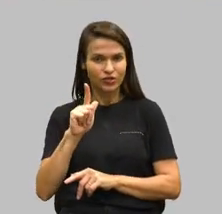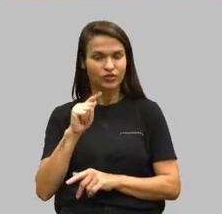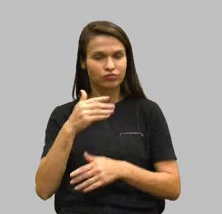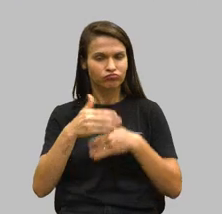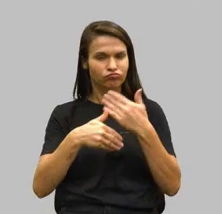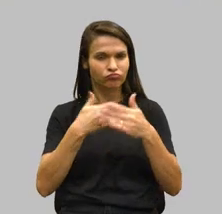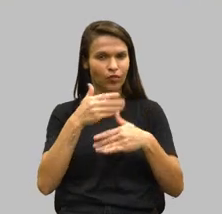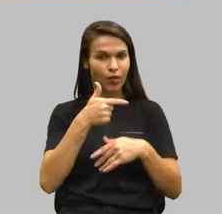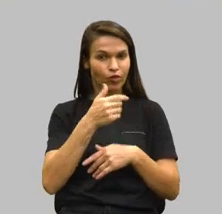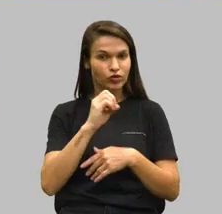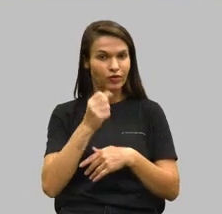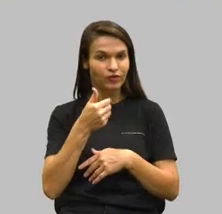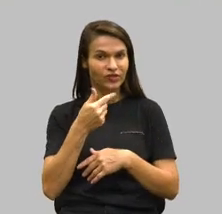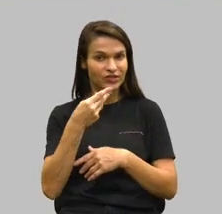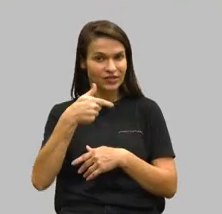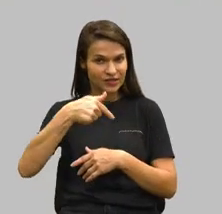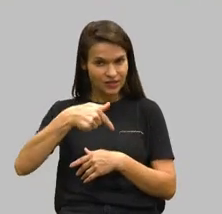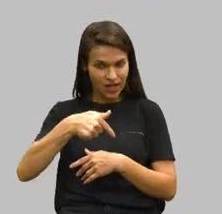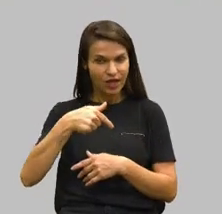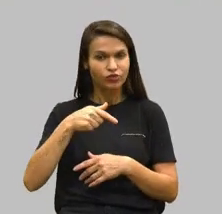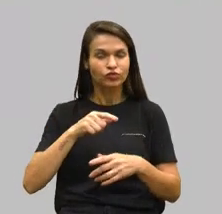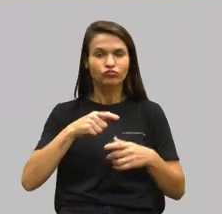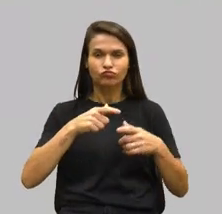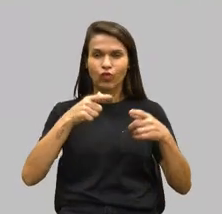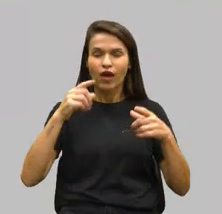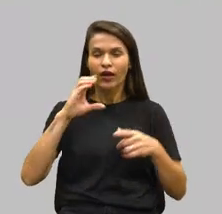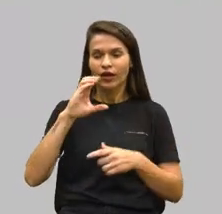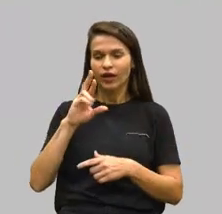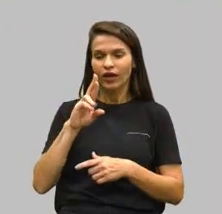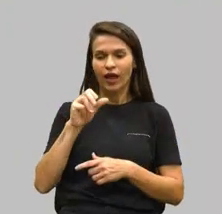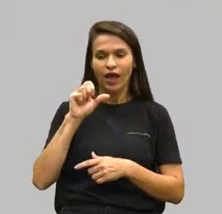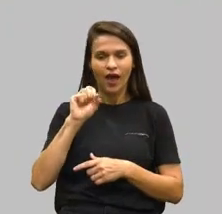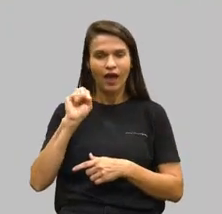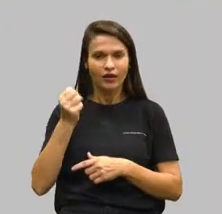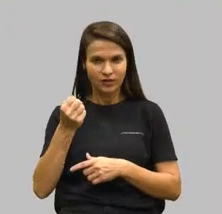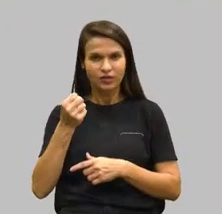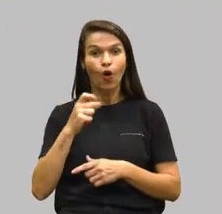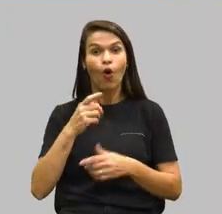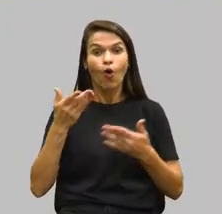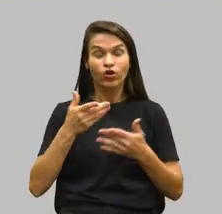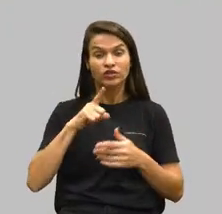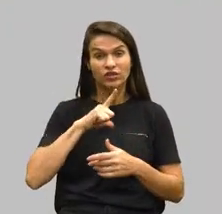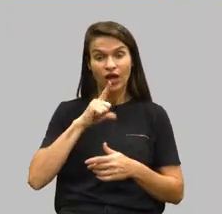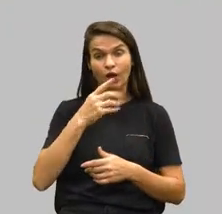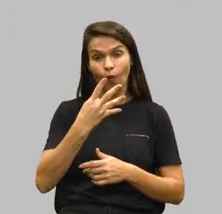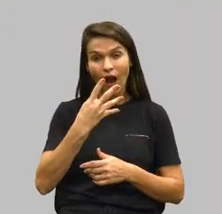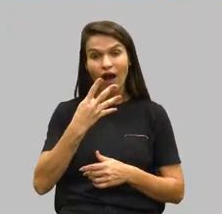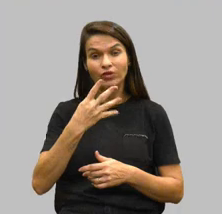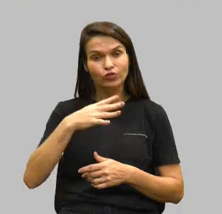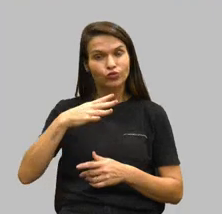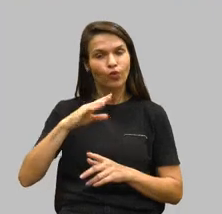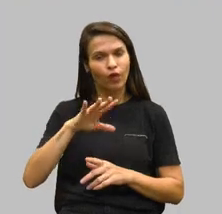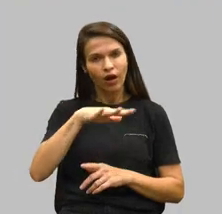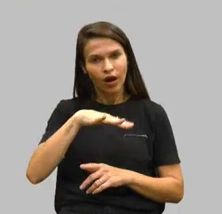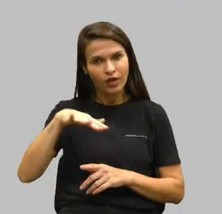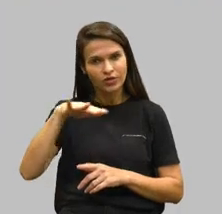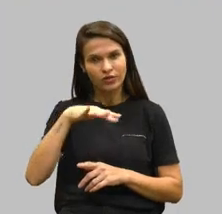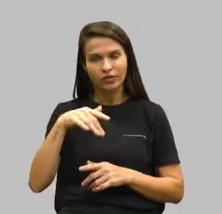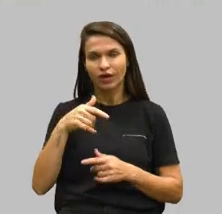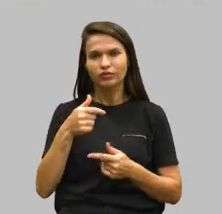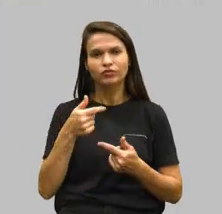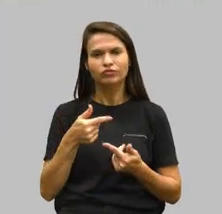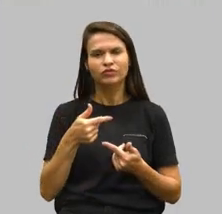2027 ampliando creias regionais hoje nós temos quatro creias regionais e nós sabemos que ele não está